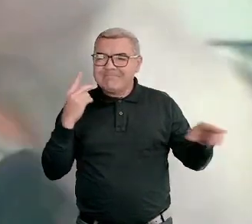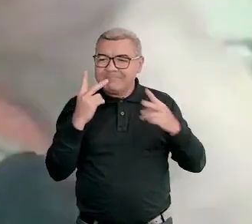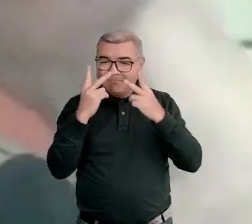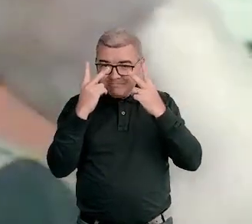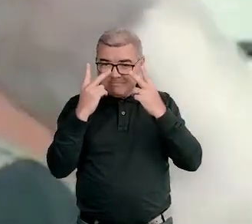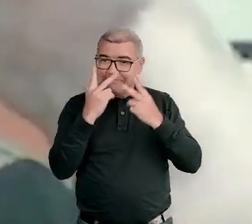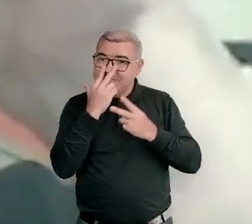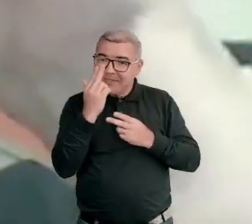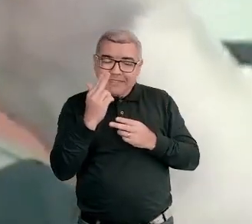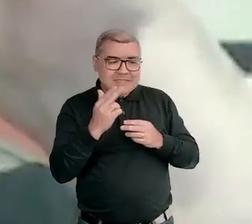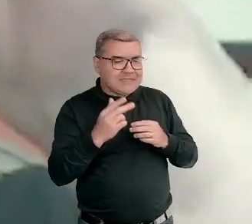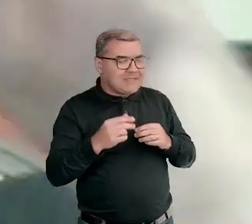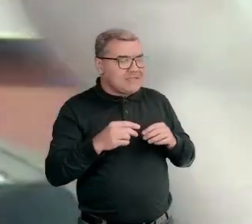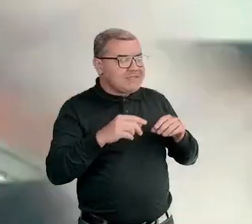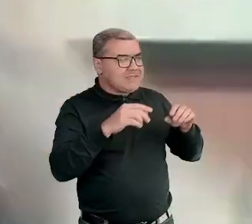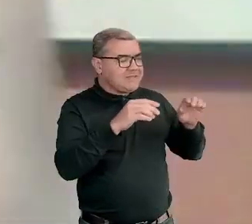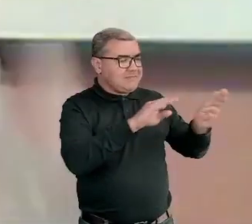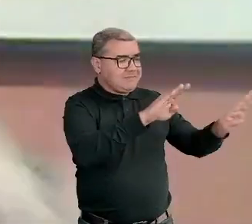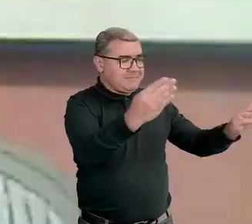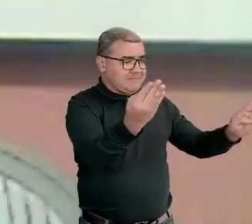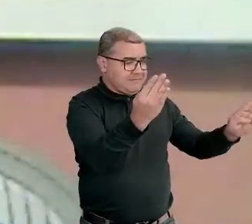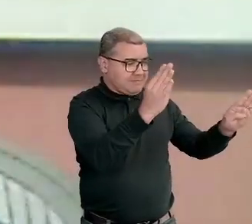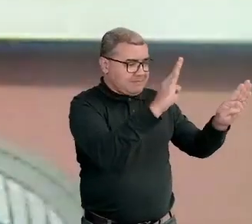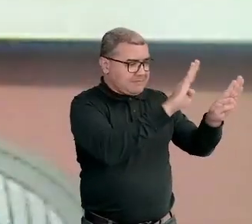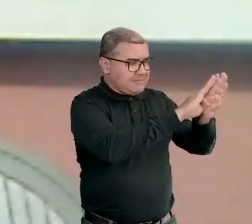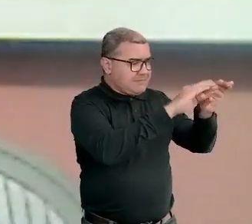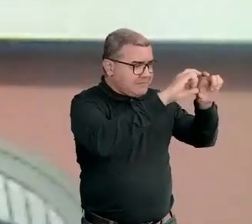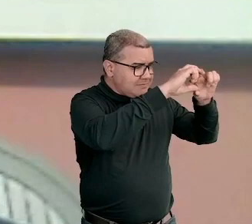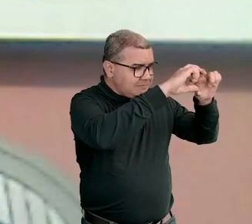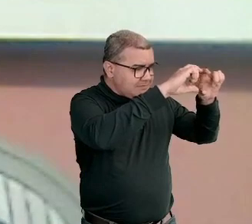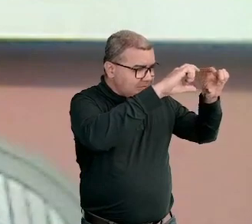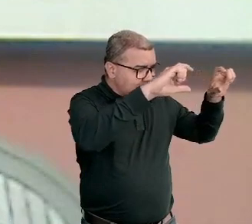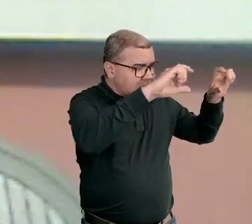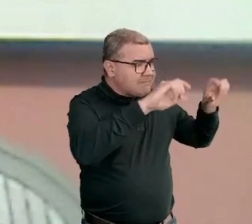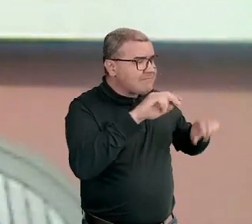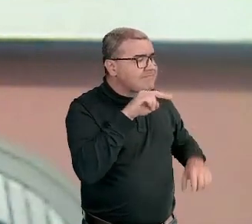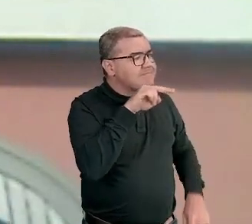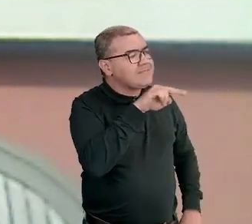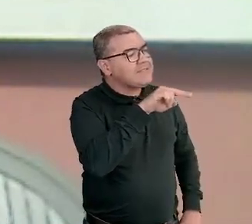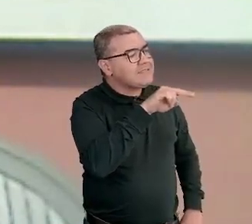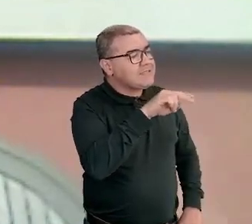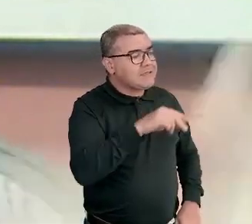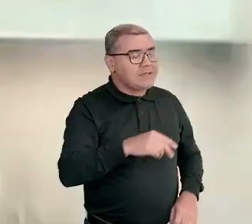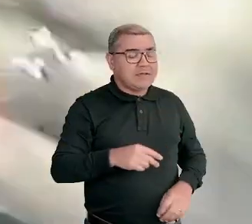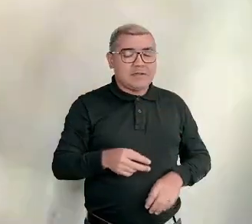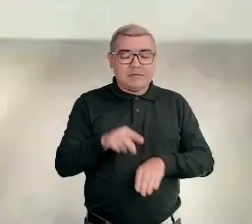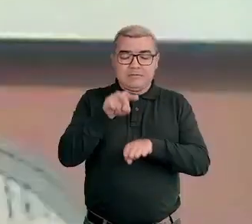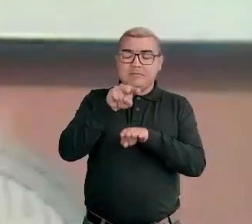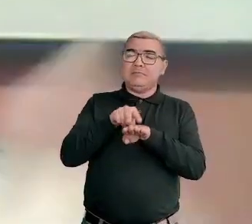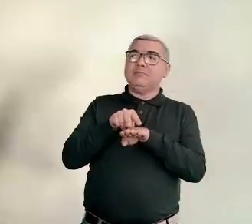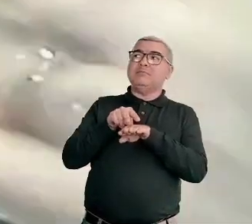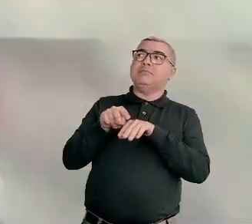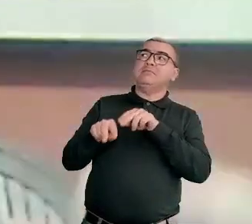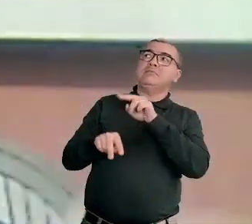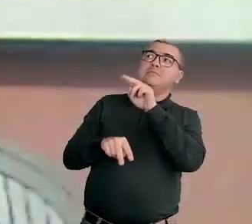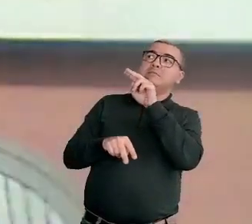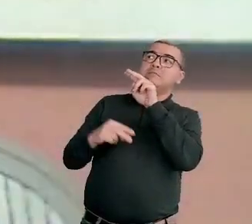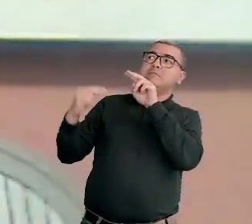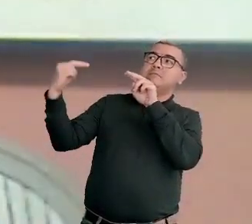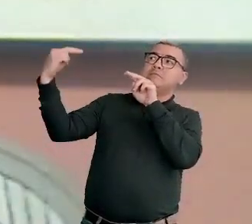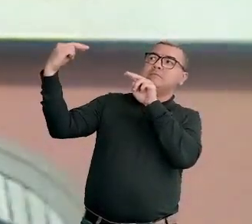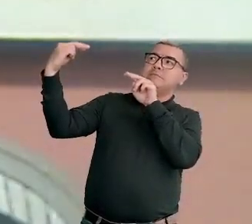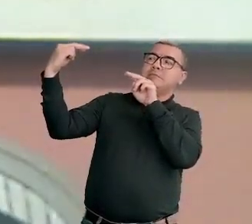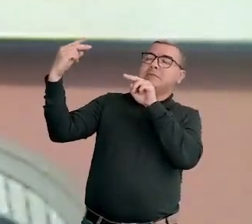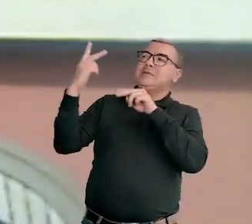viam apenas numa fenda de olhos e totalmente revestidos, né? E o sorriso era um